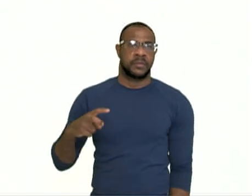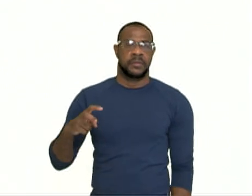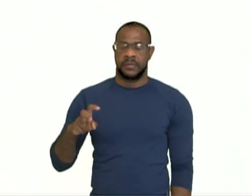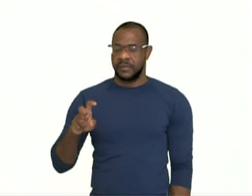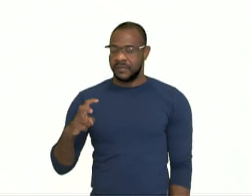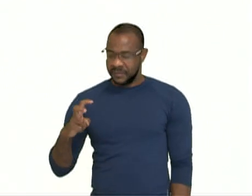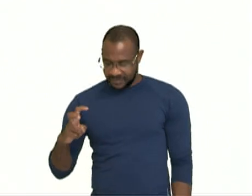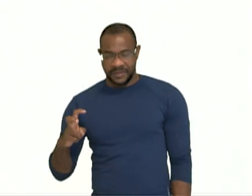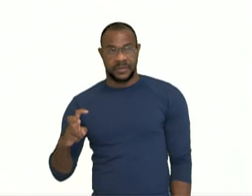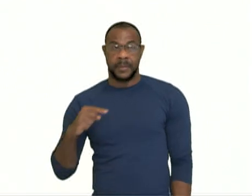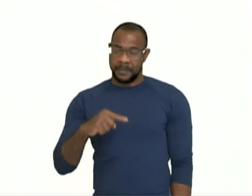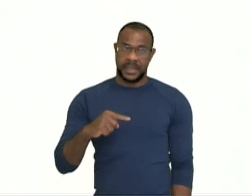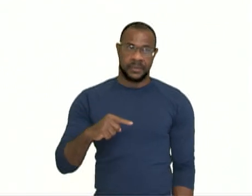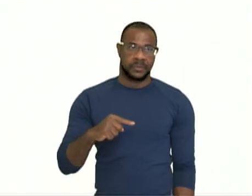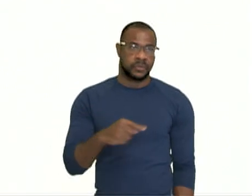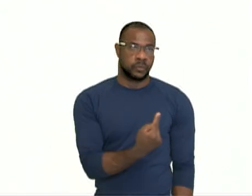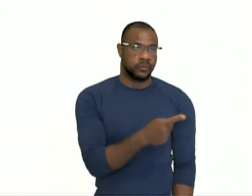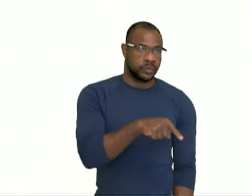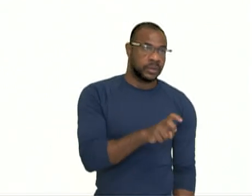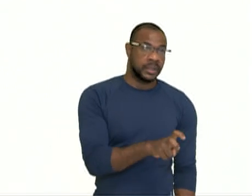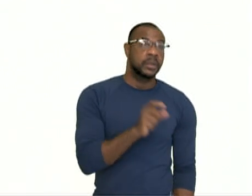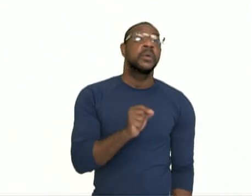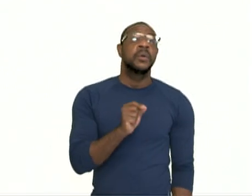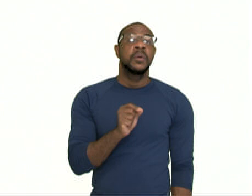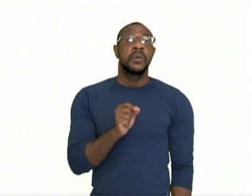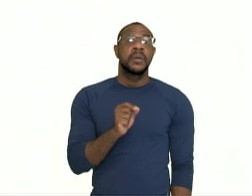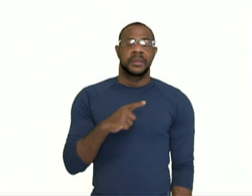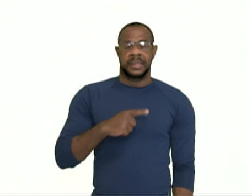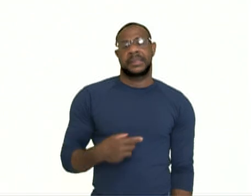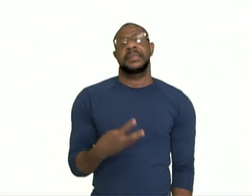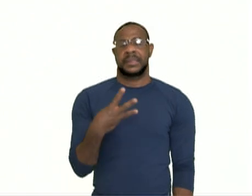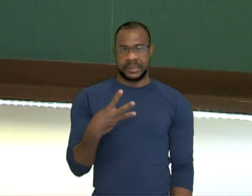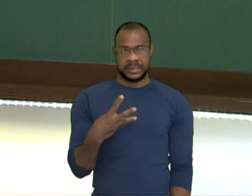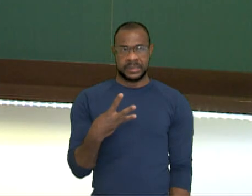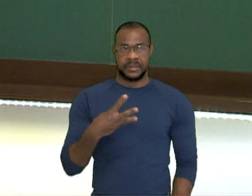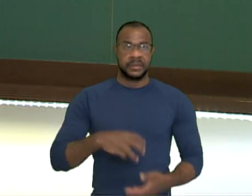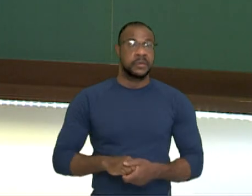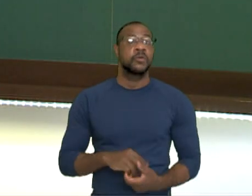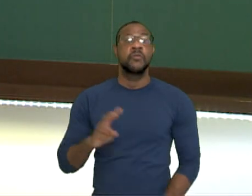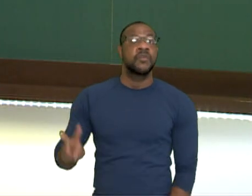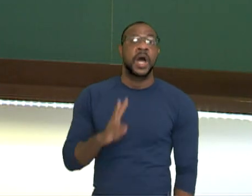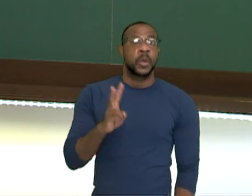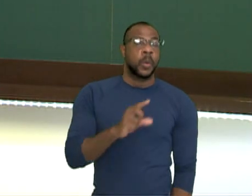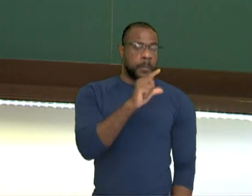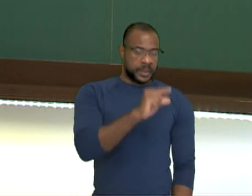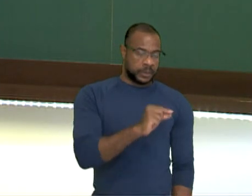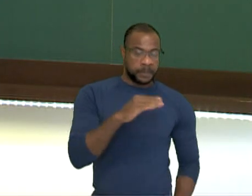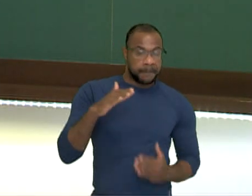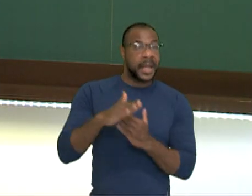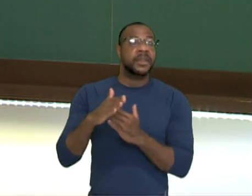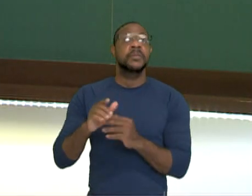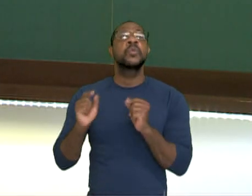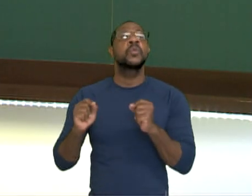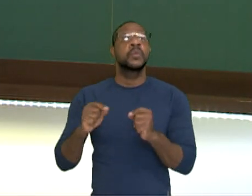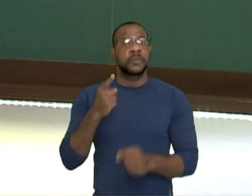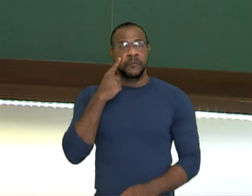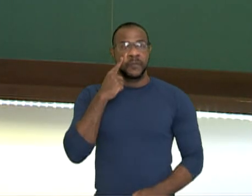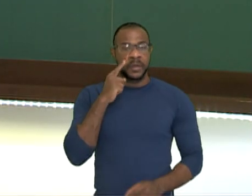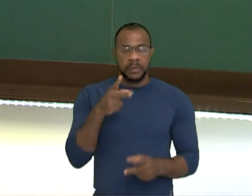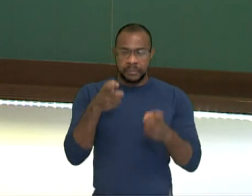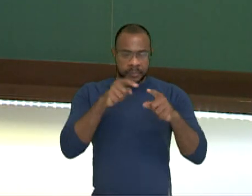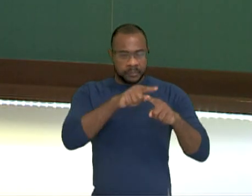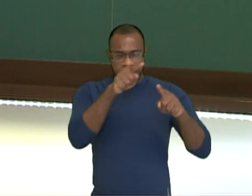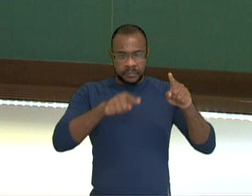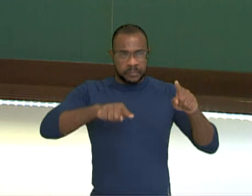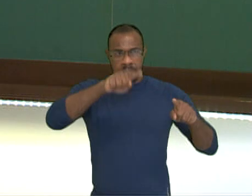4,5 menos 1,5, eu tenho um período de 3. E o valor mínimo e o máximo, eu venho aqui no gráfico